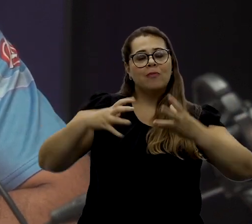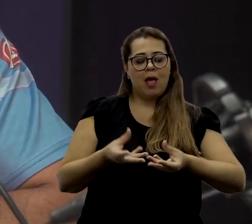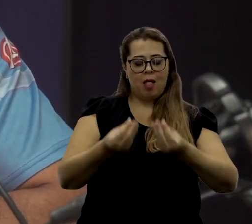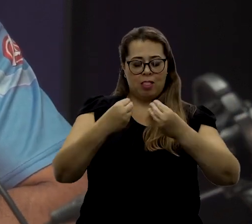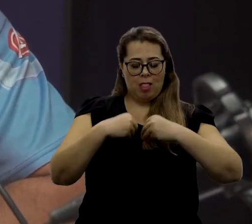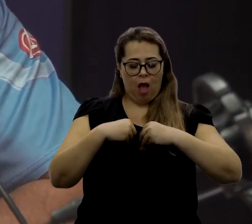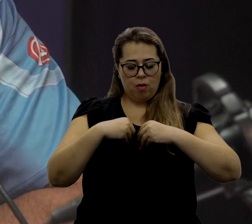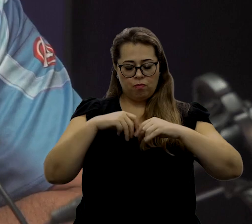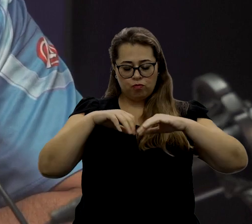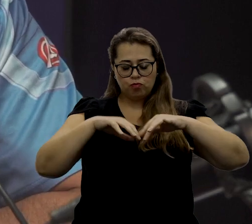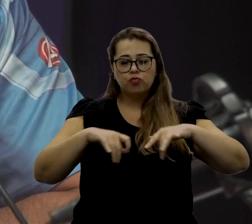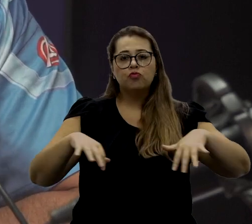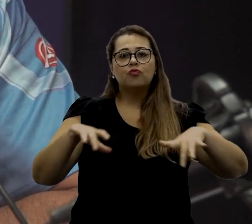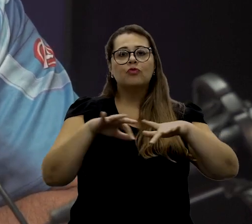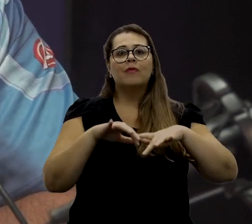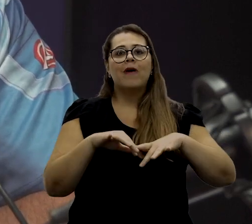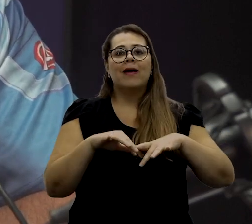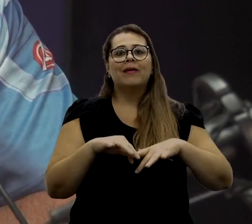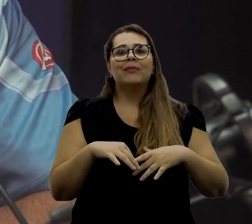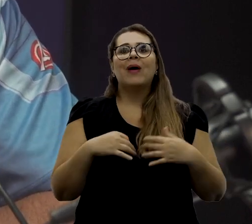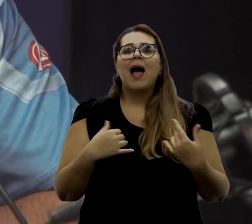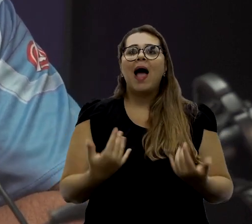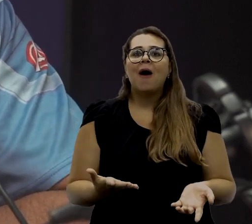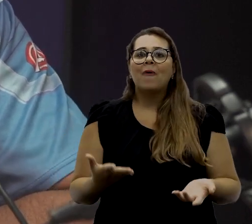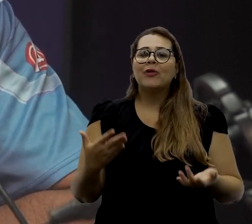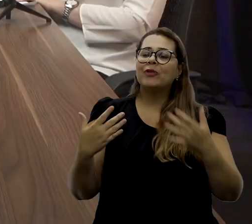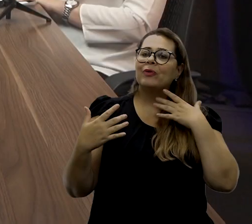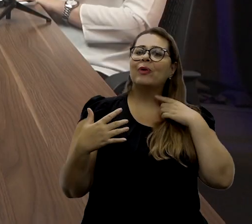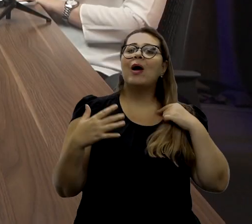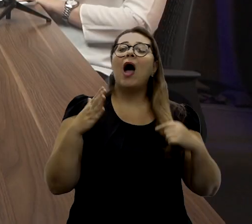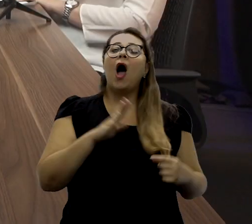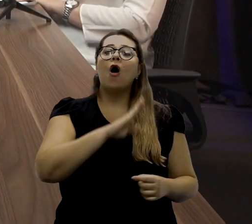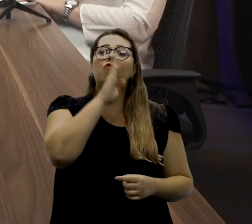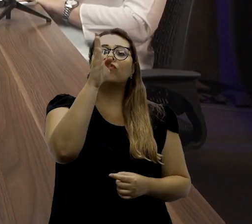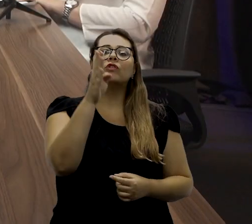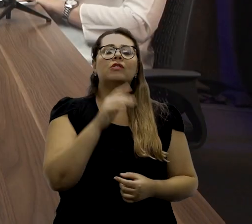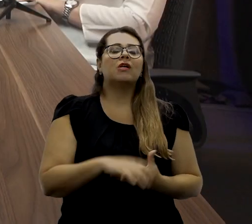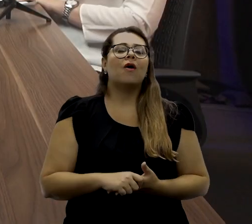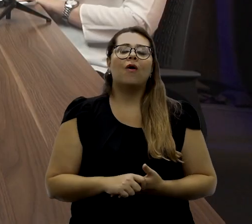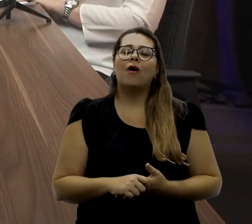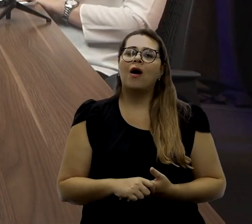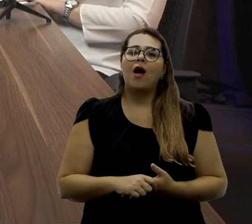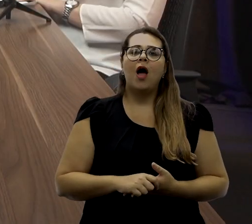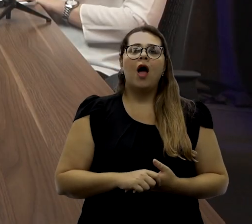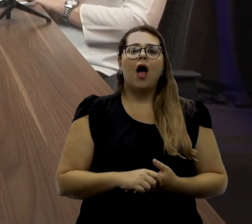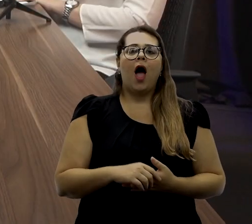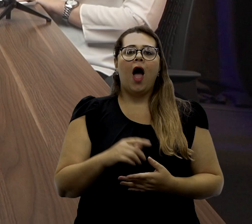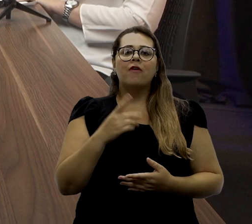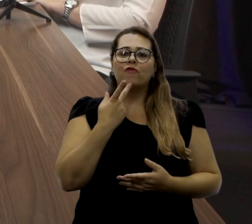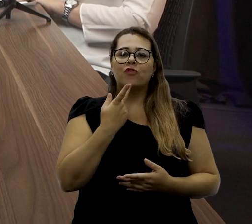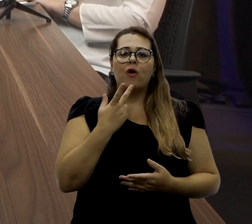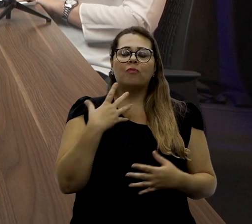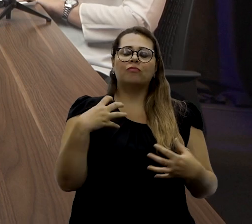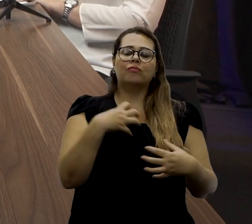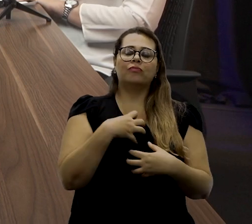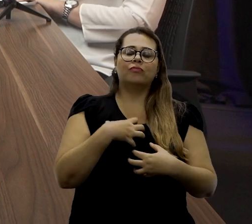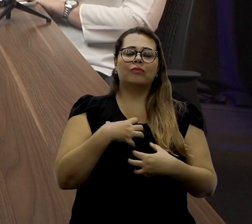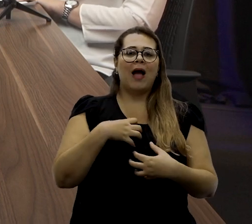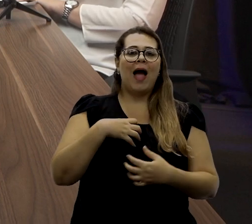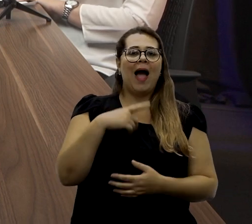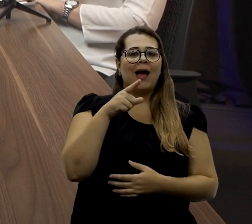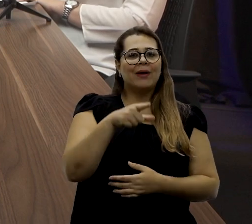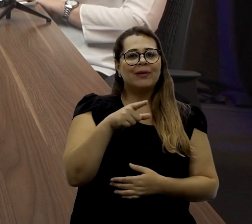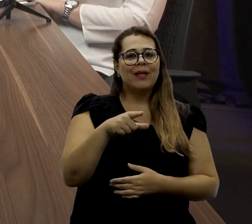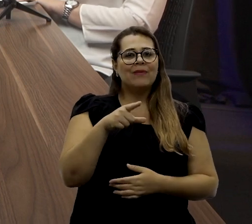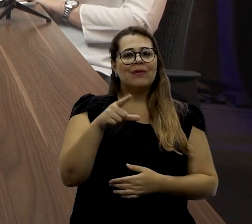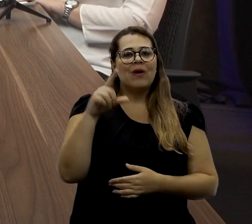cabeça e no seu coração. Na outra semana eu fui lá na palestra, lá na aula, um soldado falou para mim assim, professor, essa semana